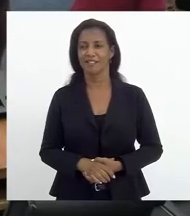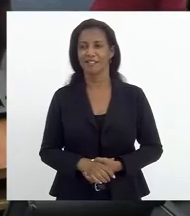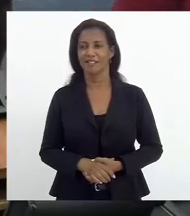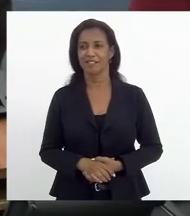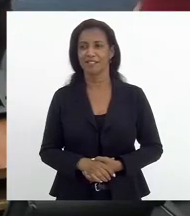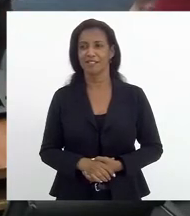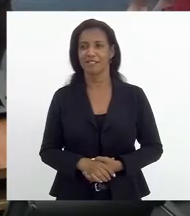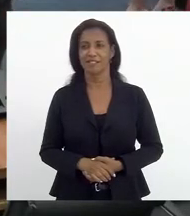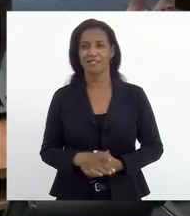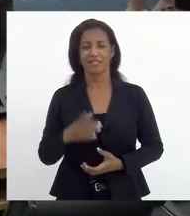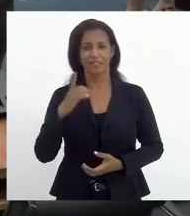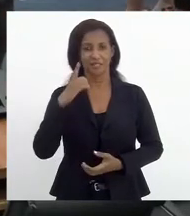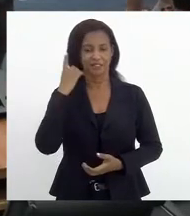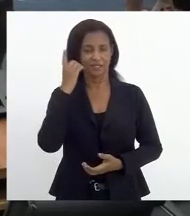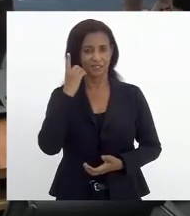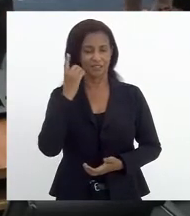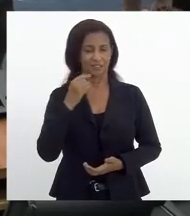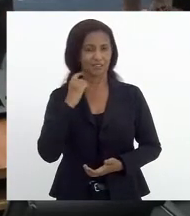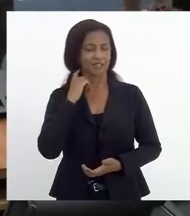Pois não, vereador, deputado.